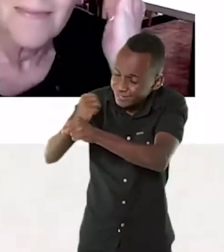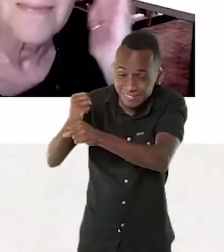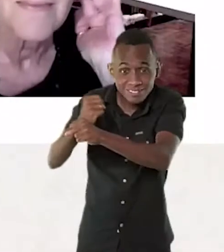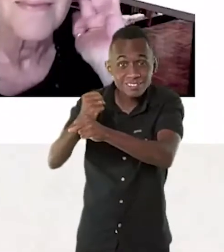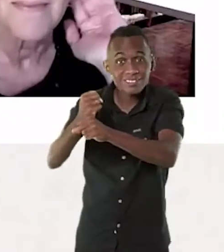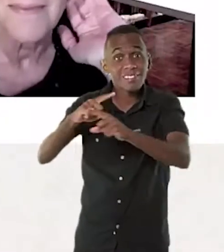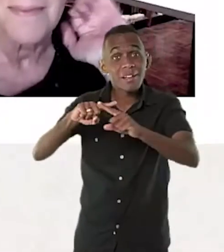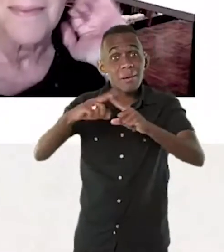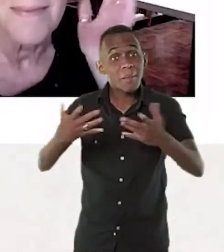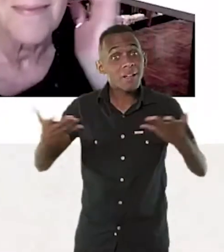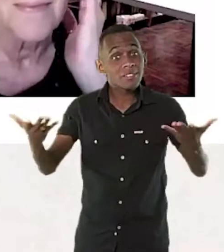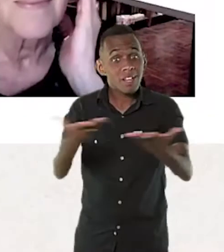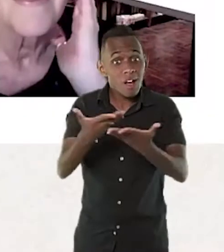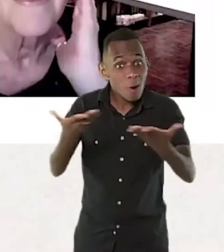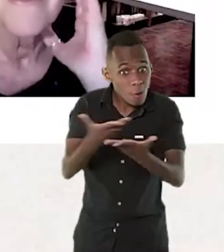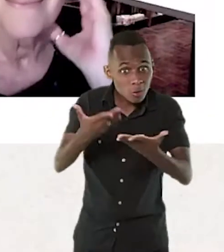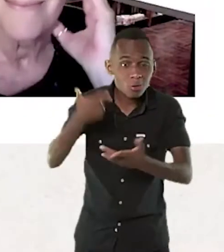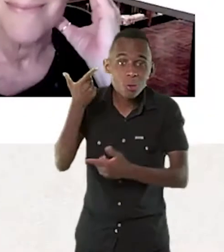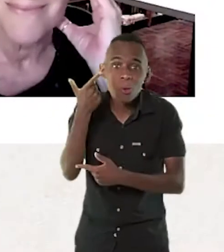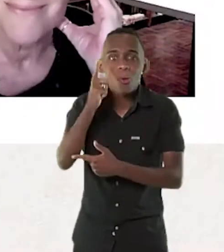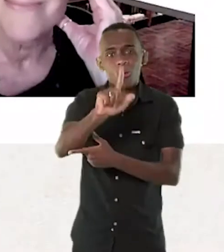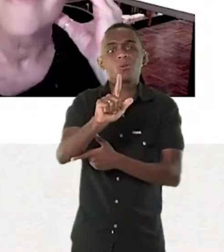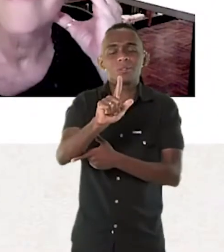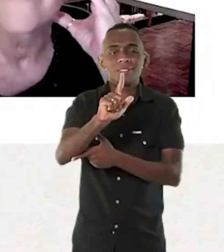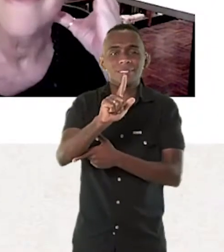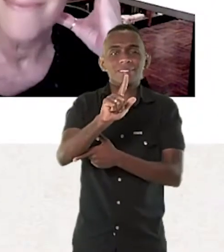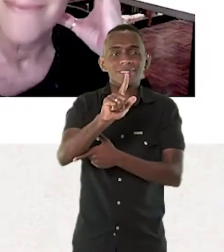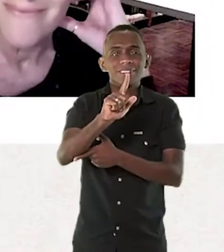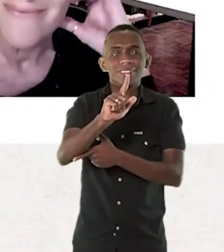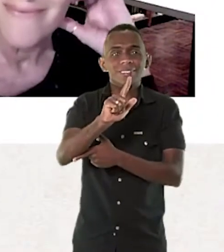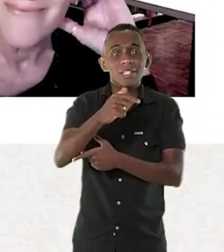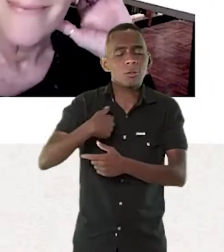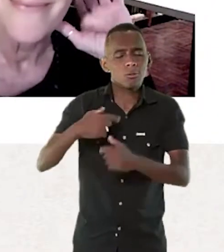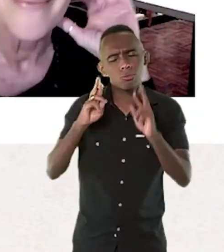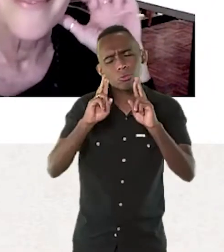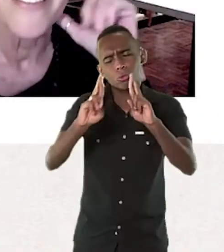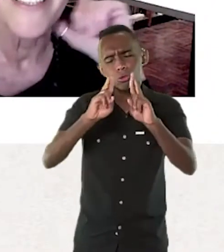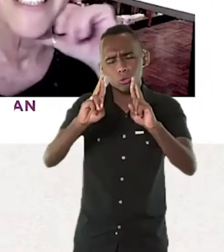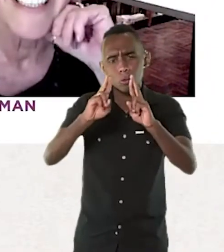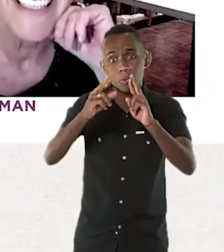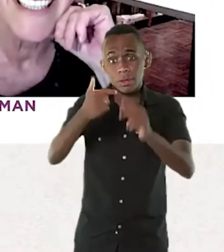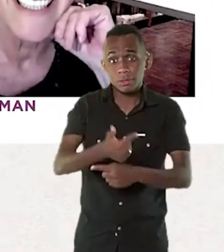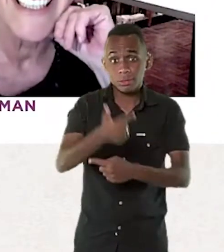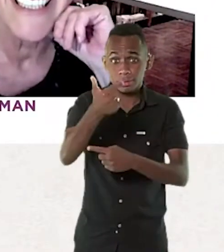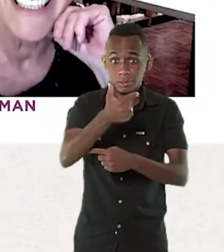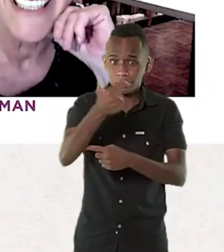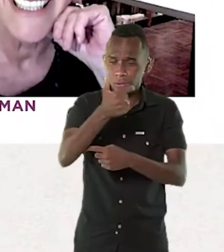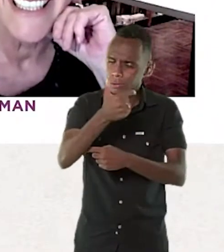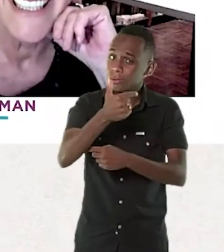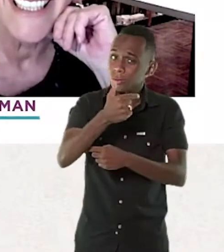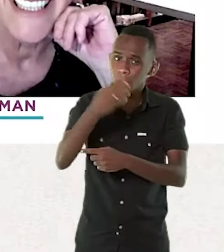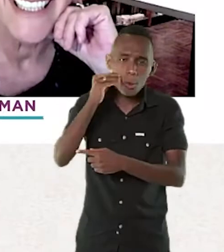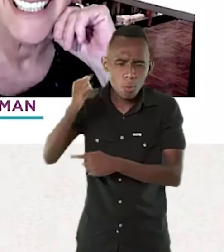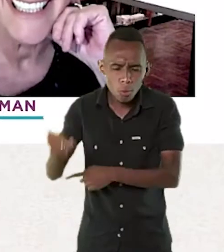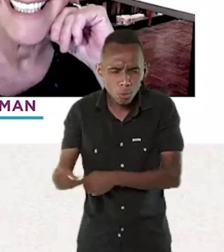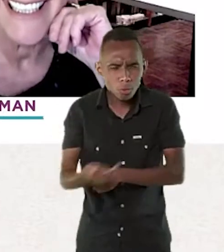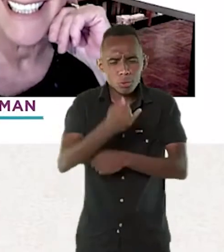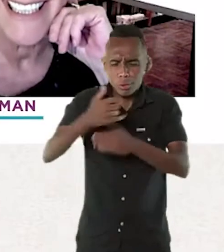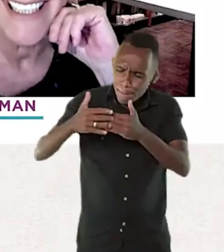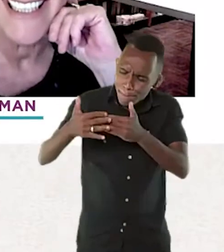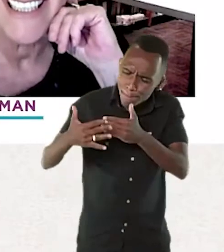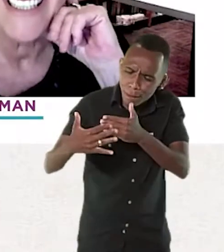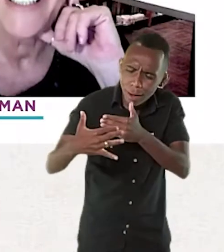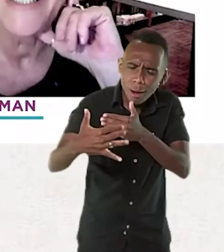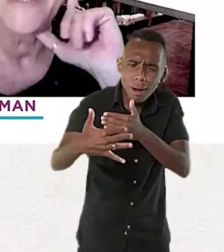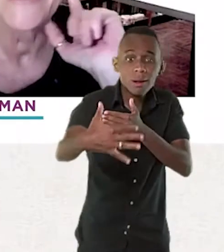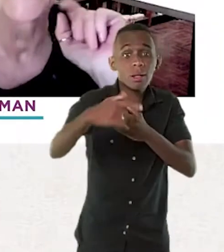de trazê-la Sempre um Papo uma vez. Eu espero que esta seja a segunda de um monte daqui para frente, porque esse